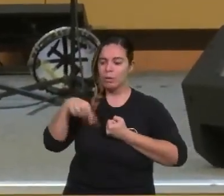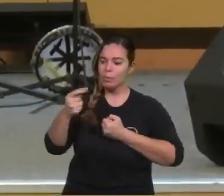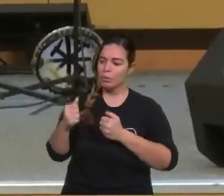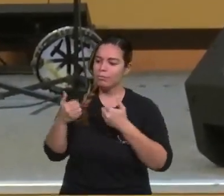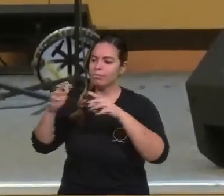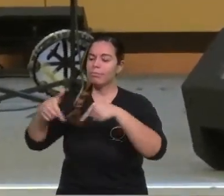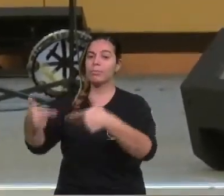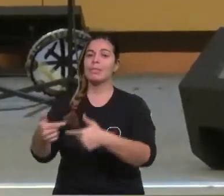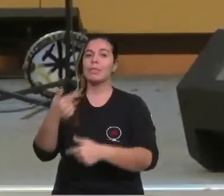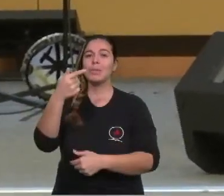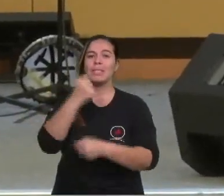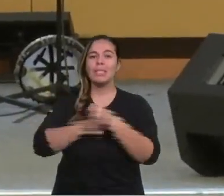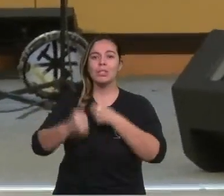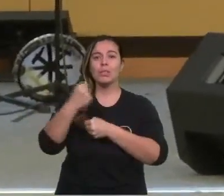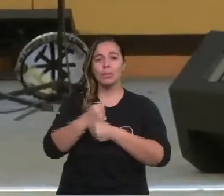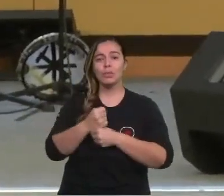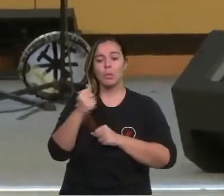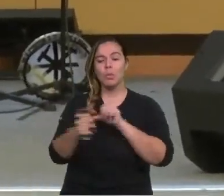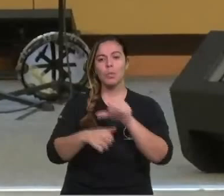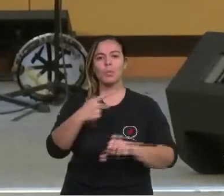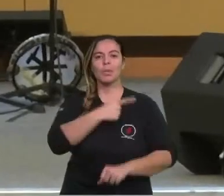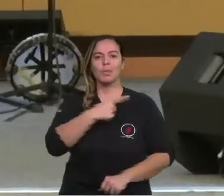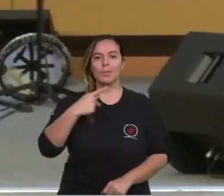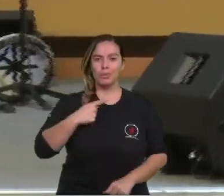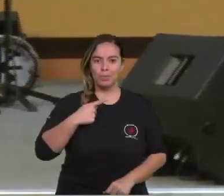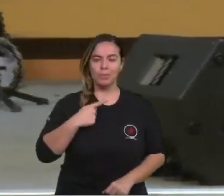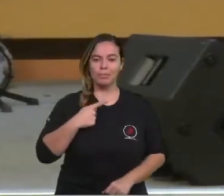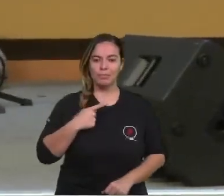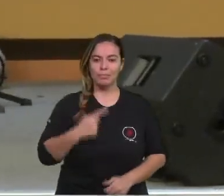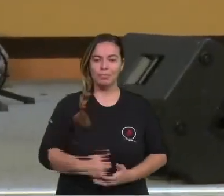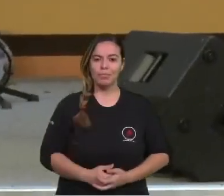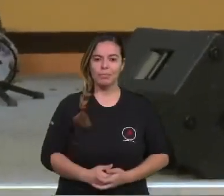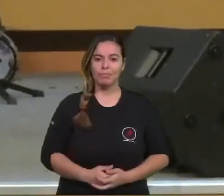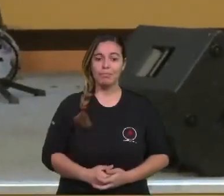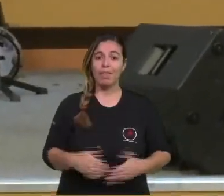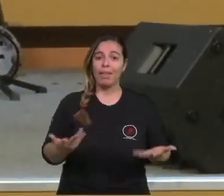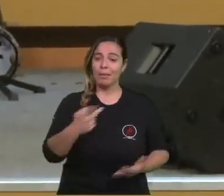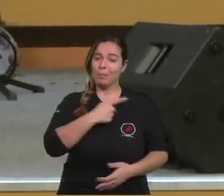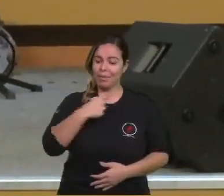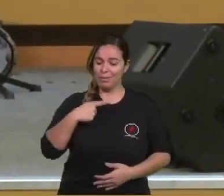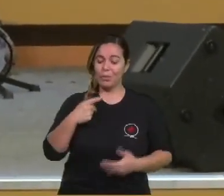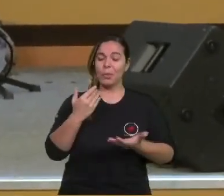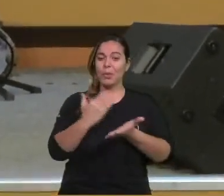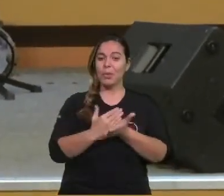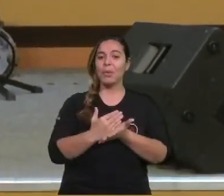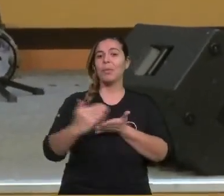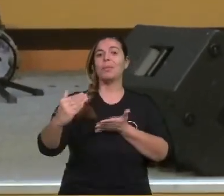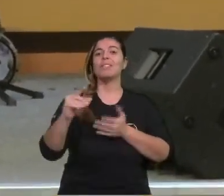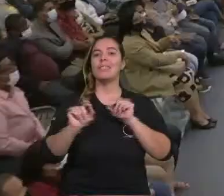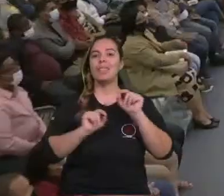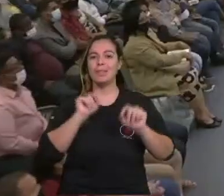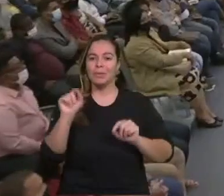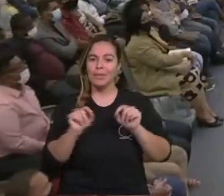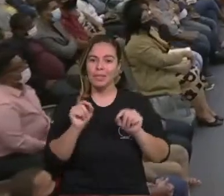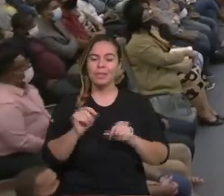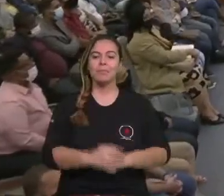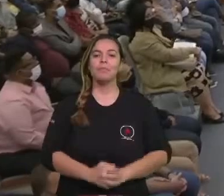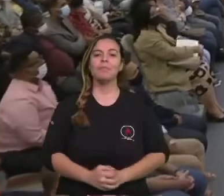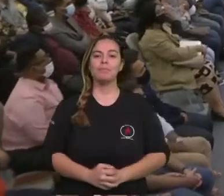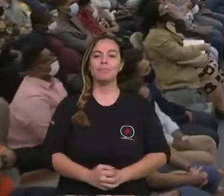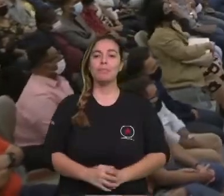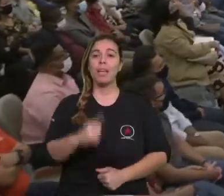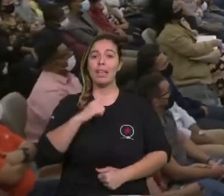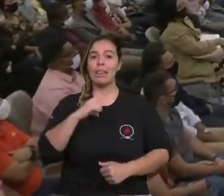E aí, há 7 anos atrás, eu me tornei pastor. E me tornando pastor, eu comecei a ter